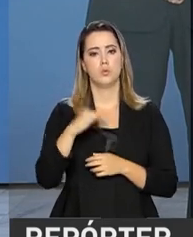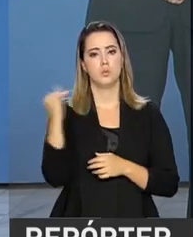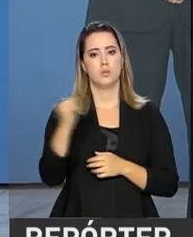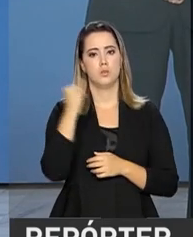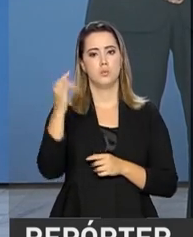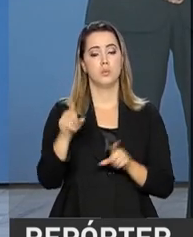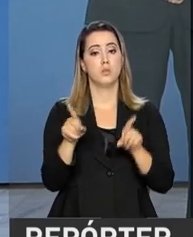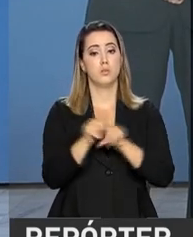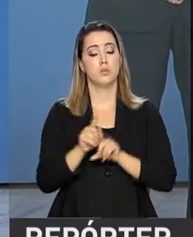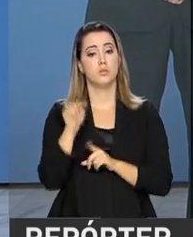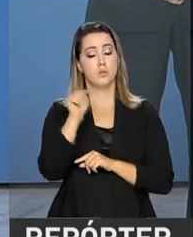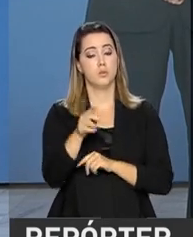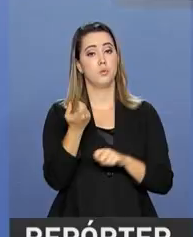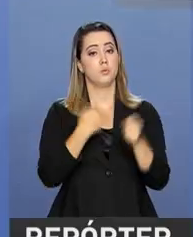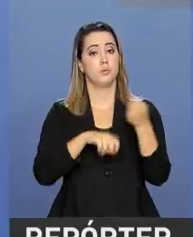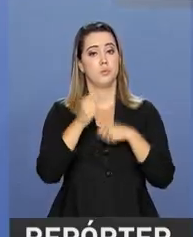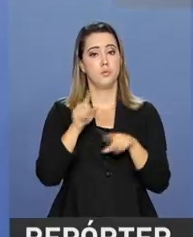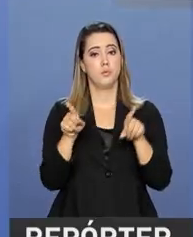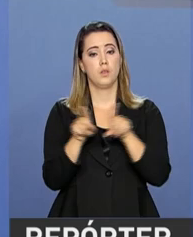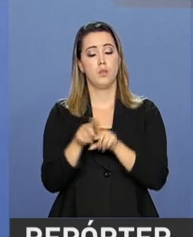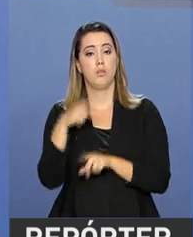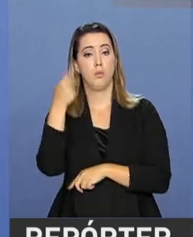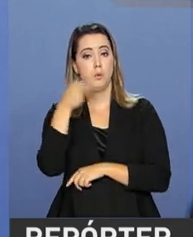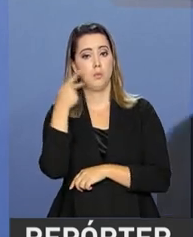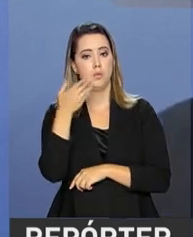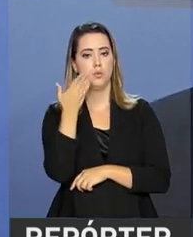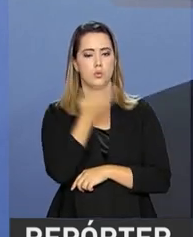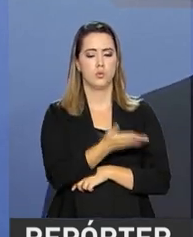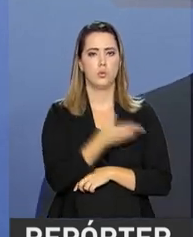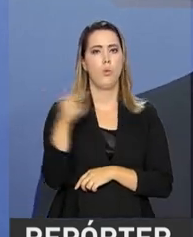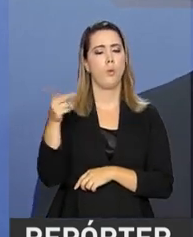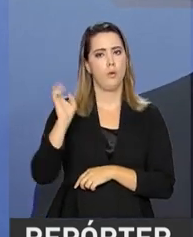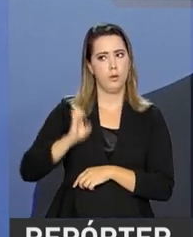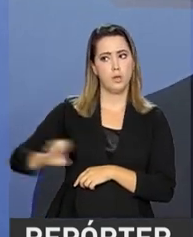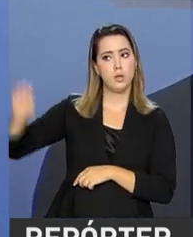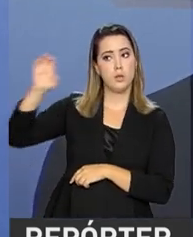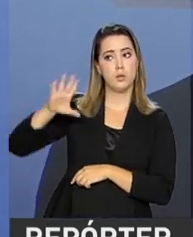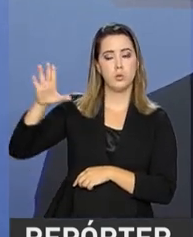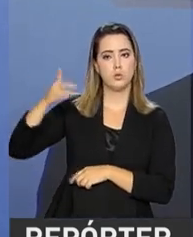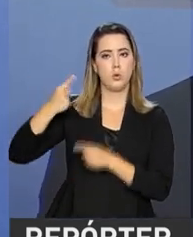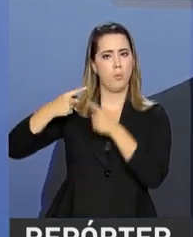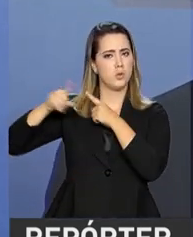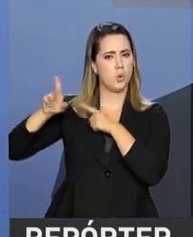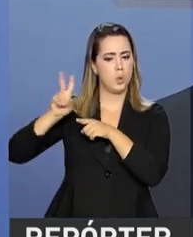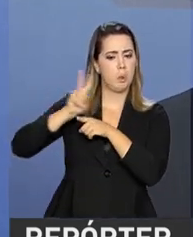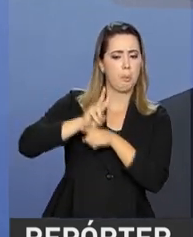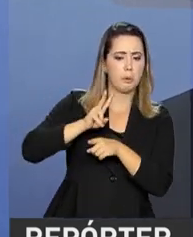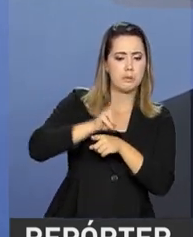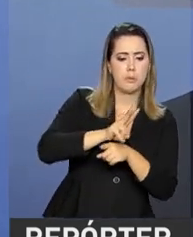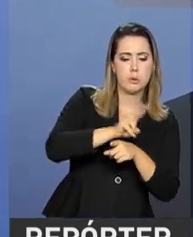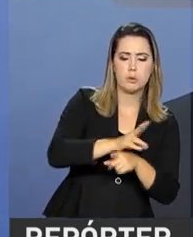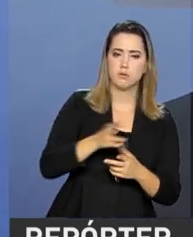importante tanto do ponto de vista econômico quanto político e que os europeus são contra o protecionismo.